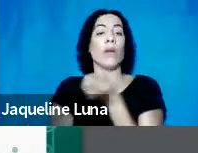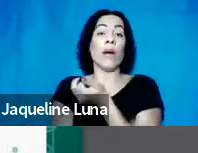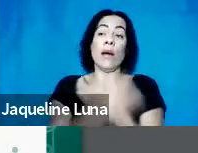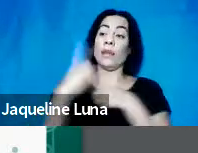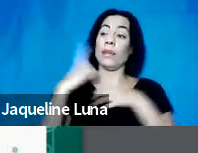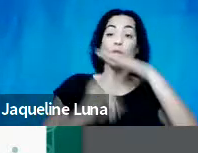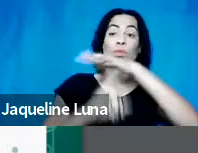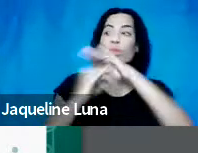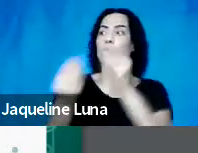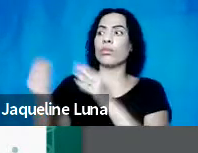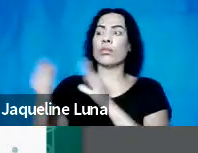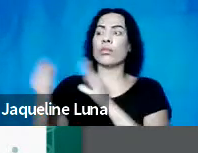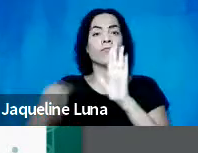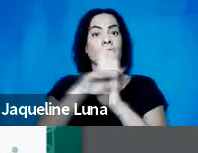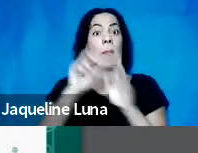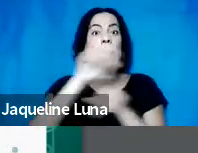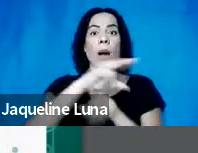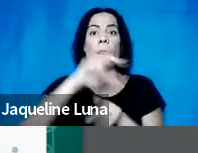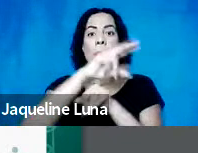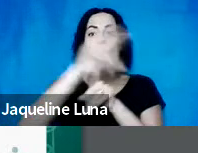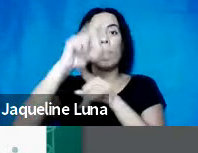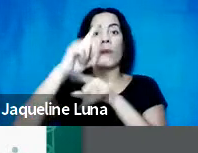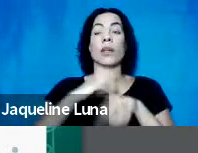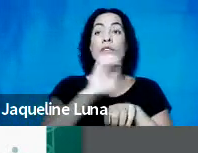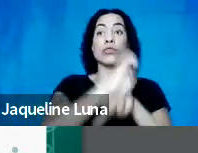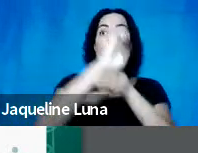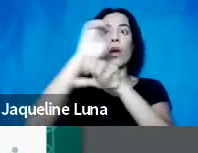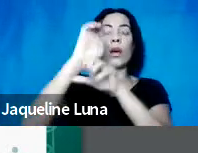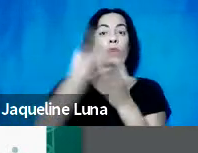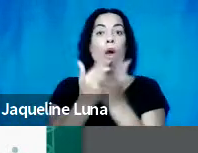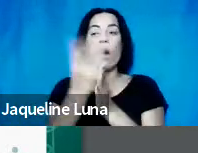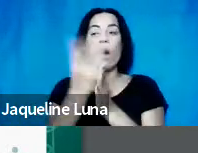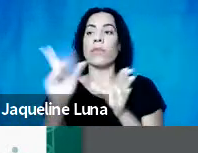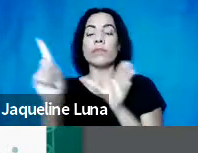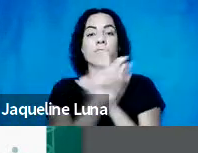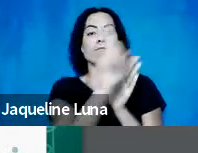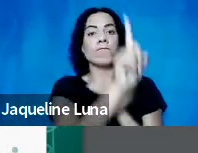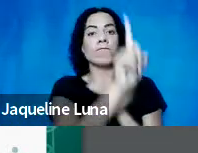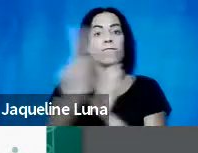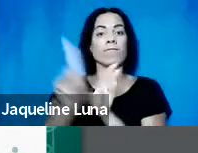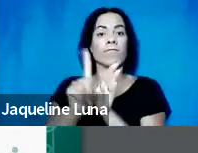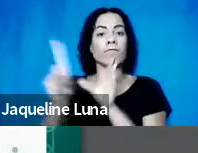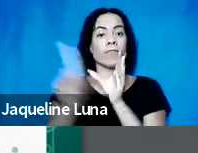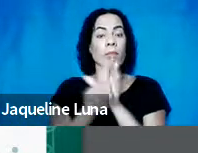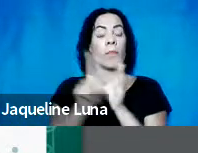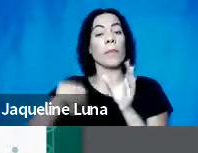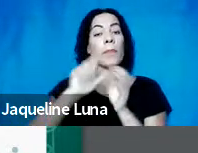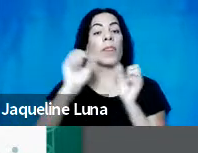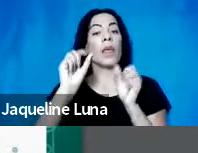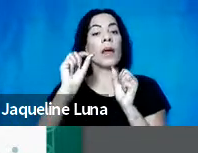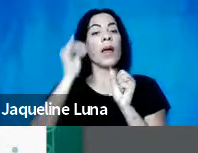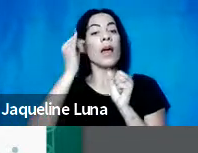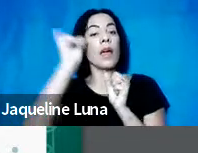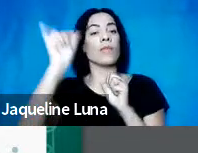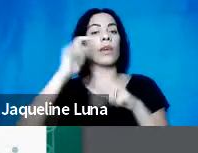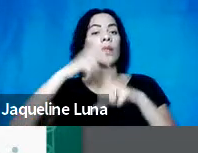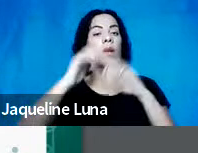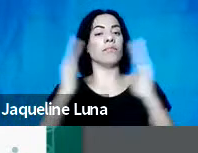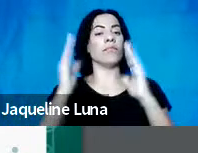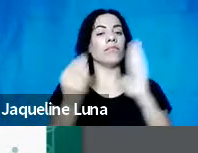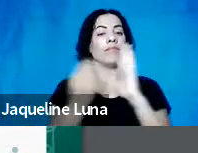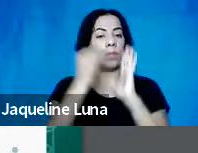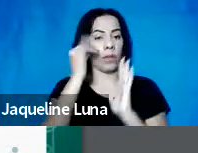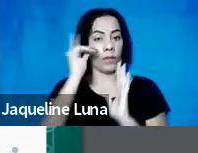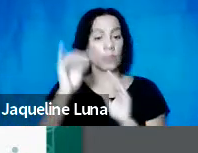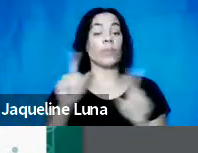chegando, são muitos os estados que estão fazendo parte dessa rede, outros podem vir, então a gente pede que não sejam factuais, que